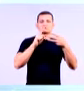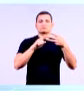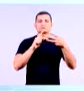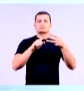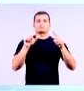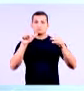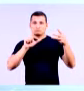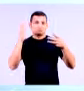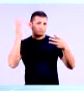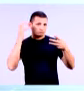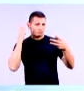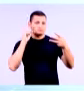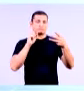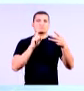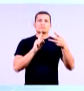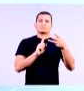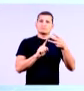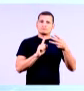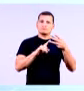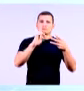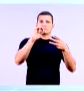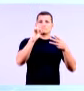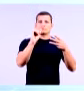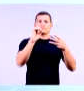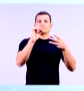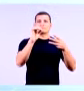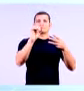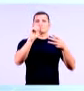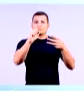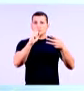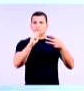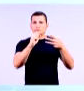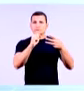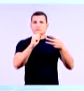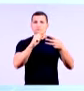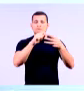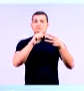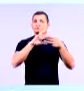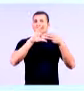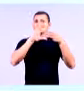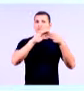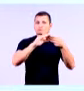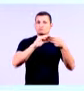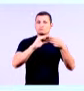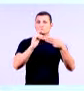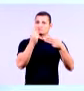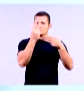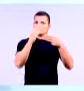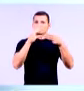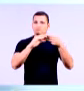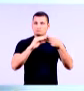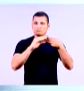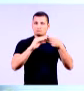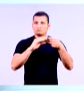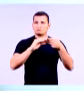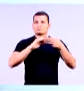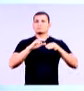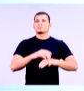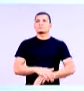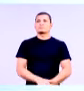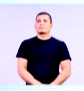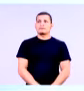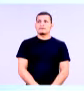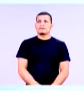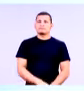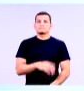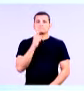entretenimento, televisão, vídeo e dados, isso num só provedor ou num só aparelho, como nós vamos ver aqui, né? Que